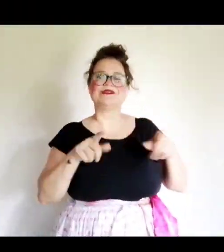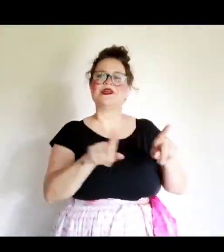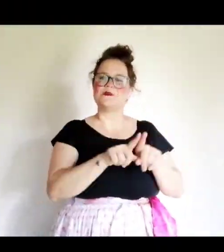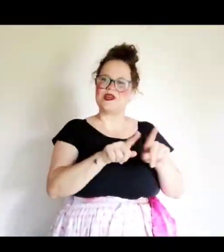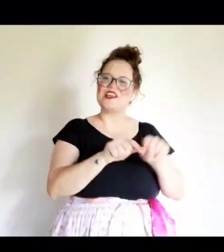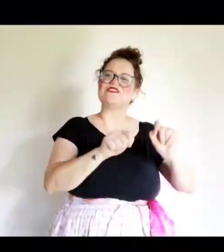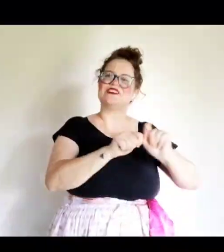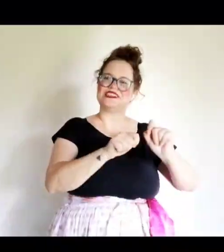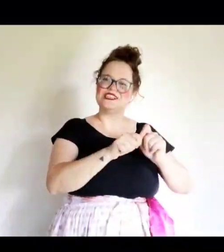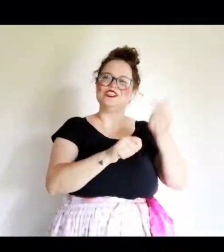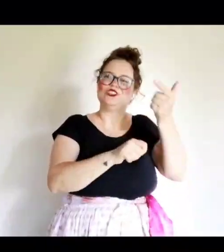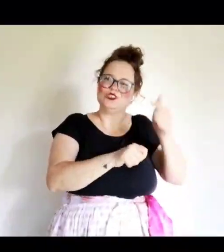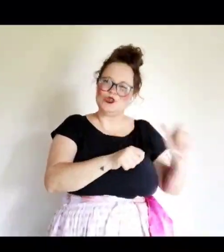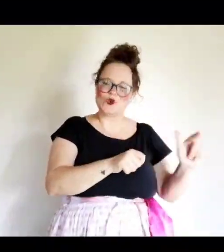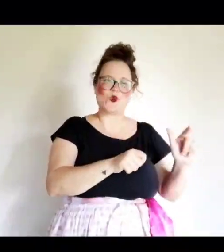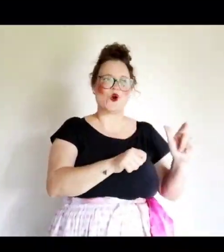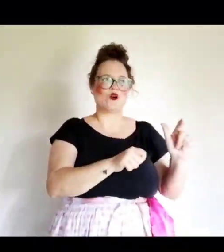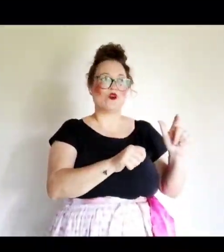ganhava.